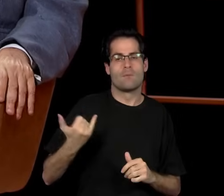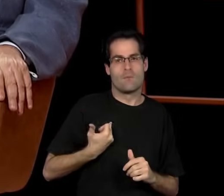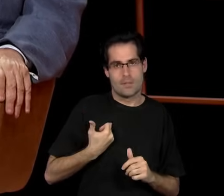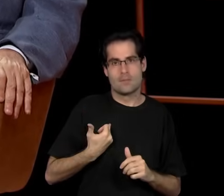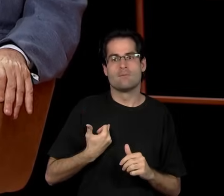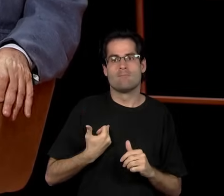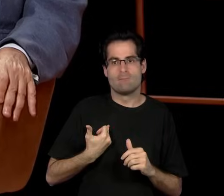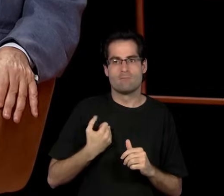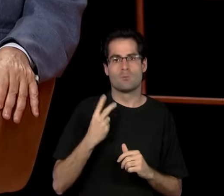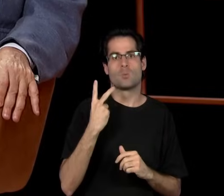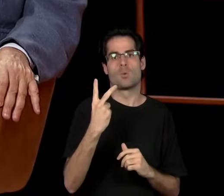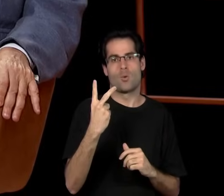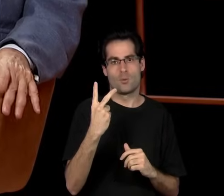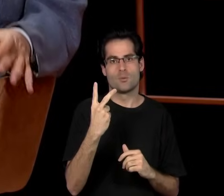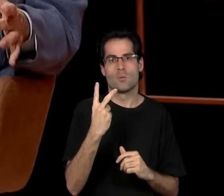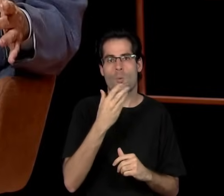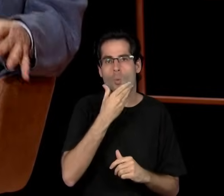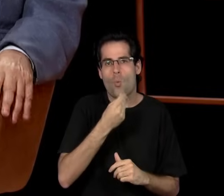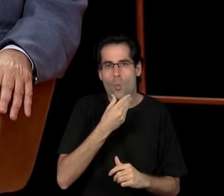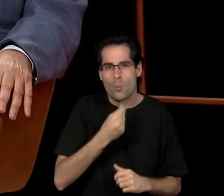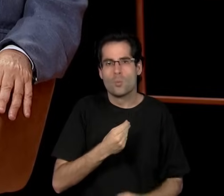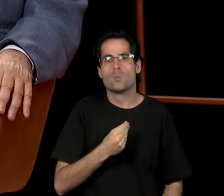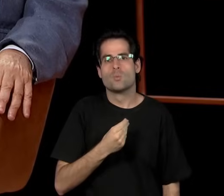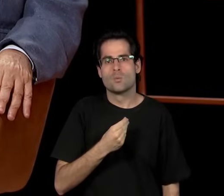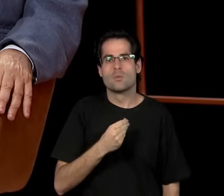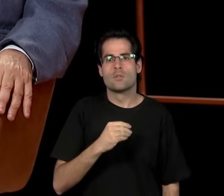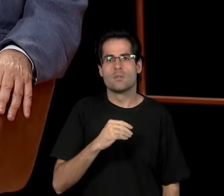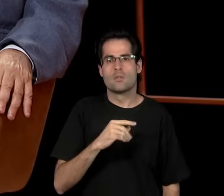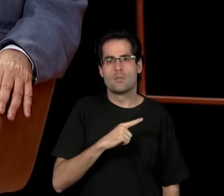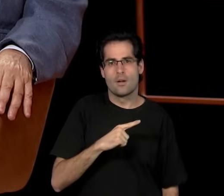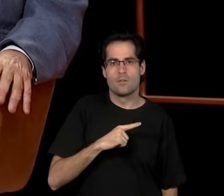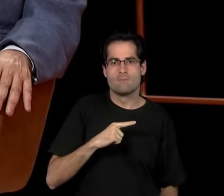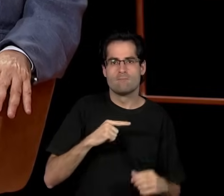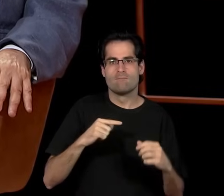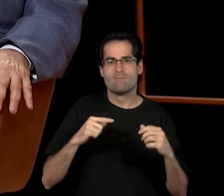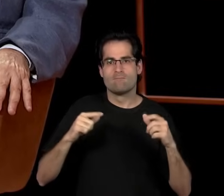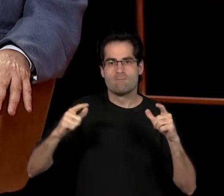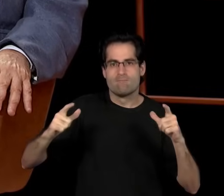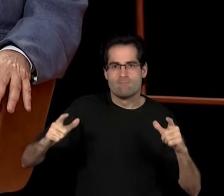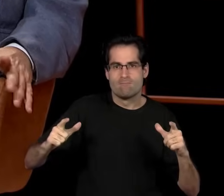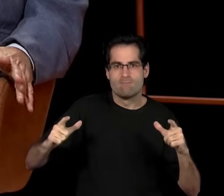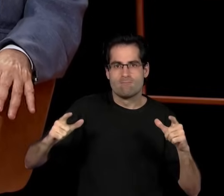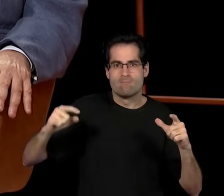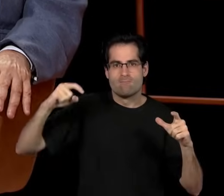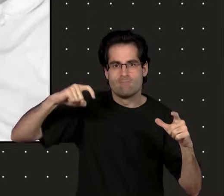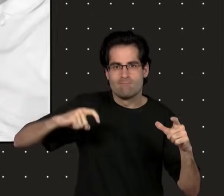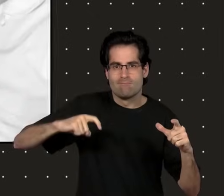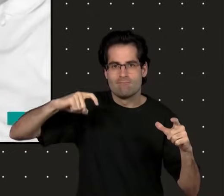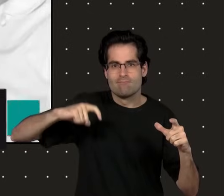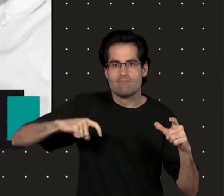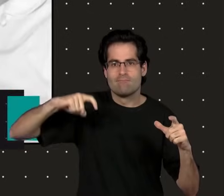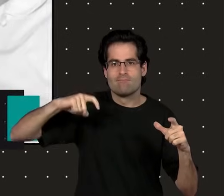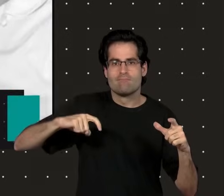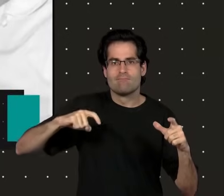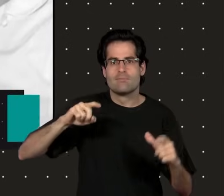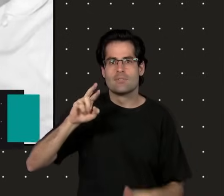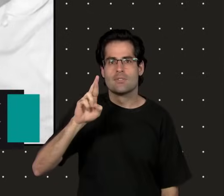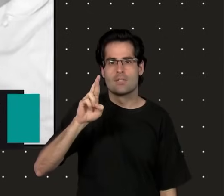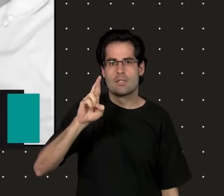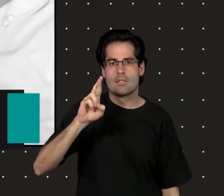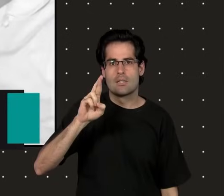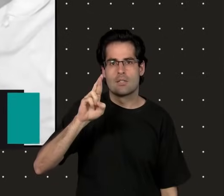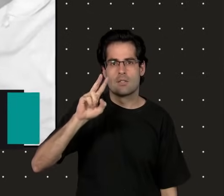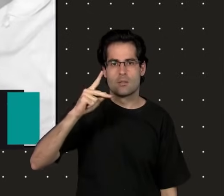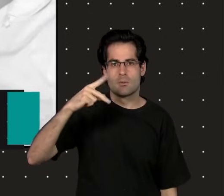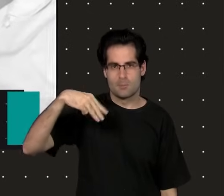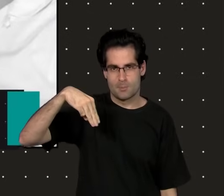com um disco, querem falar comigo, e eu gosto muito do trabalho deles, o RPM. Eu peguei, desci,